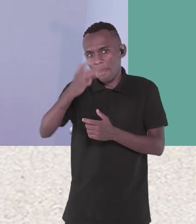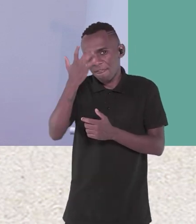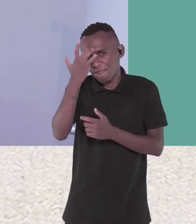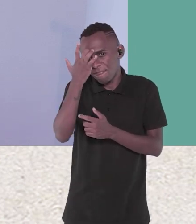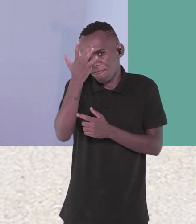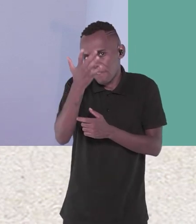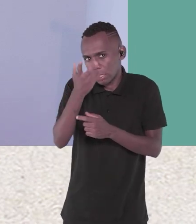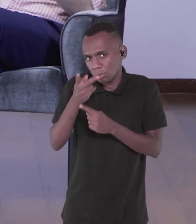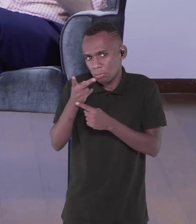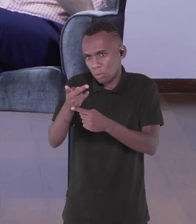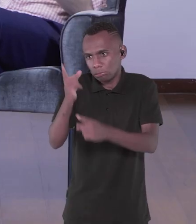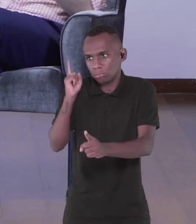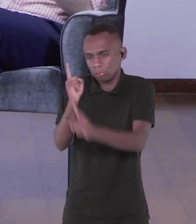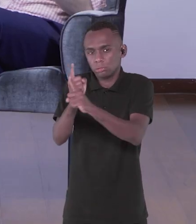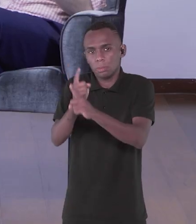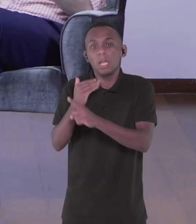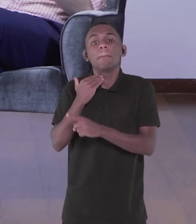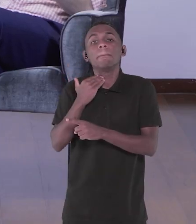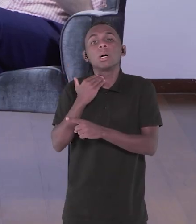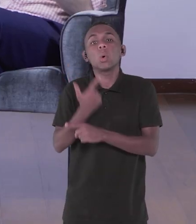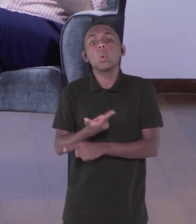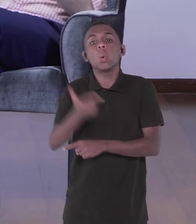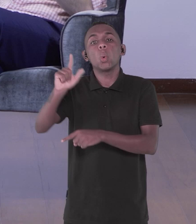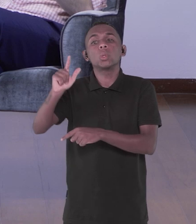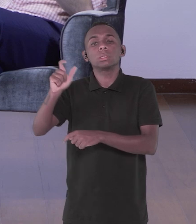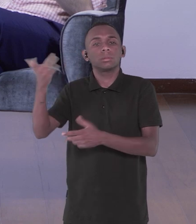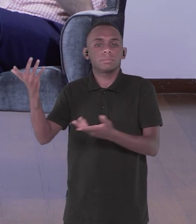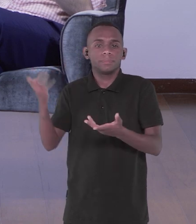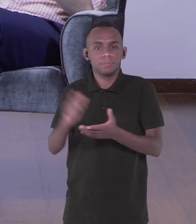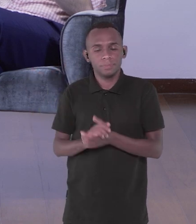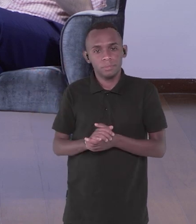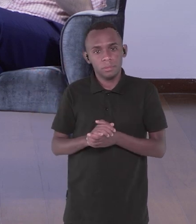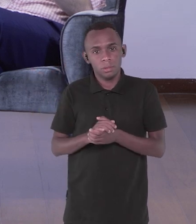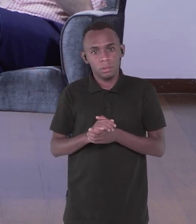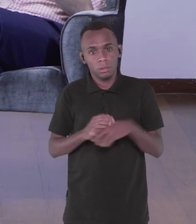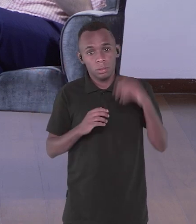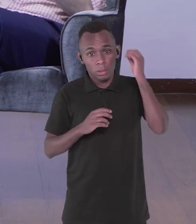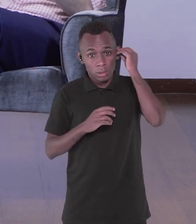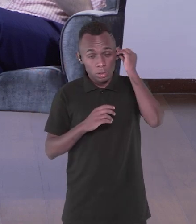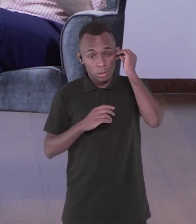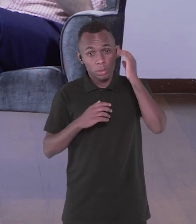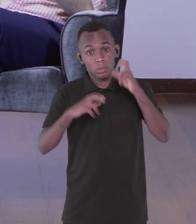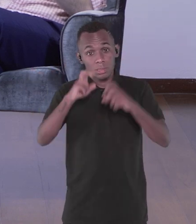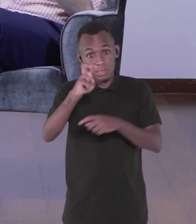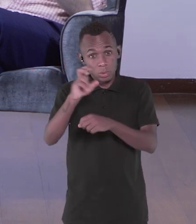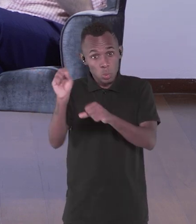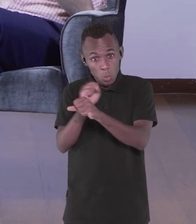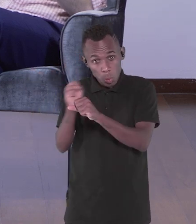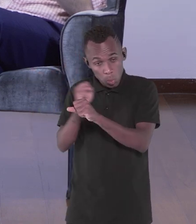Não, não é assim que funciona. Mas fiquei procurando. 5 anos depois,